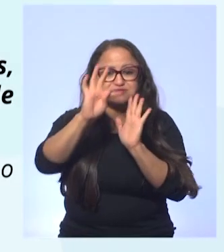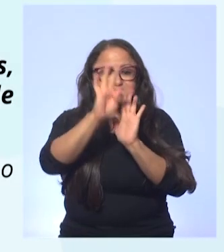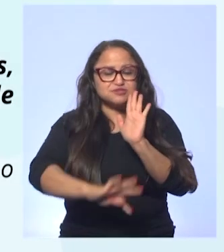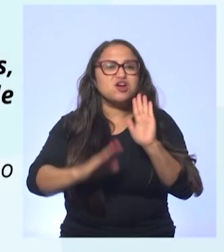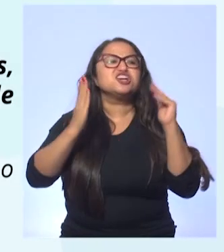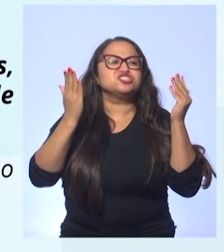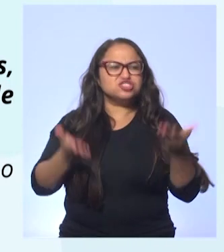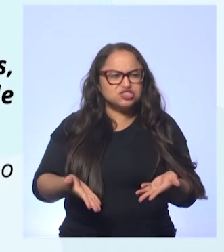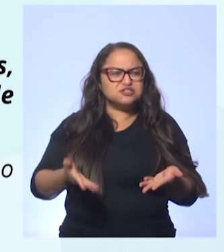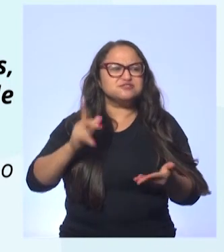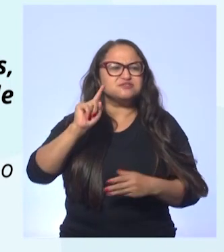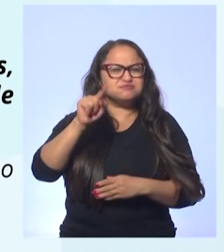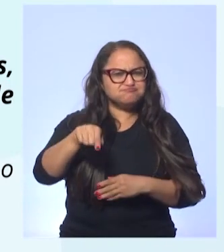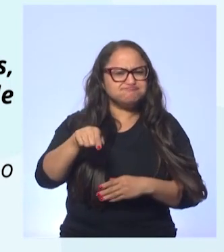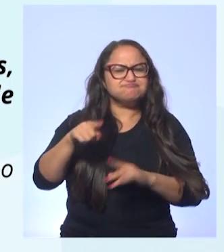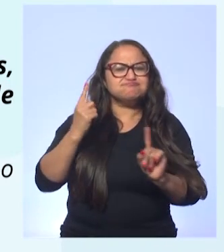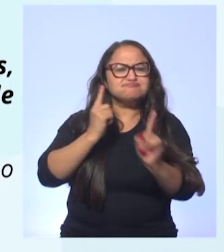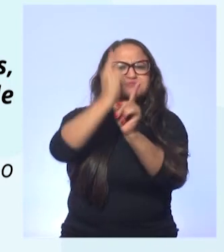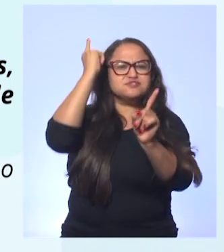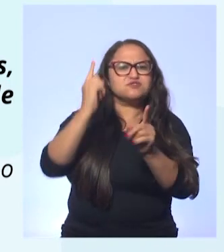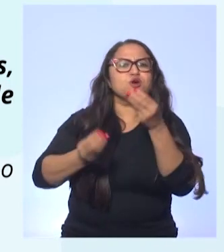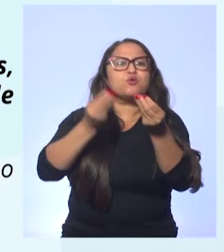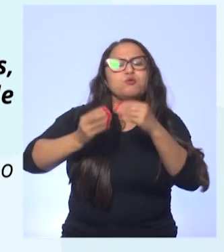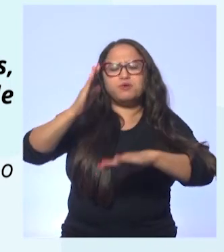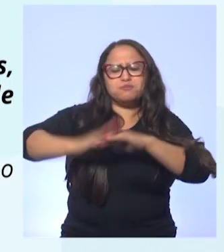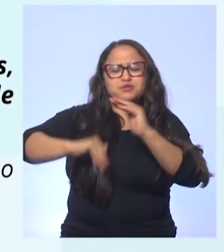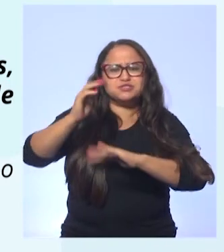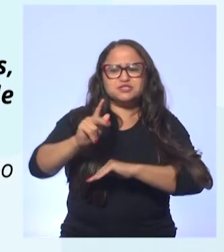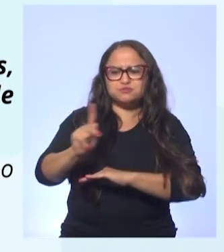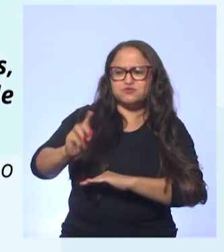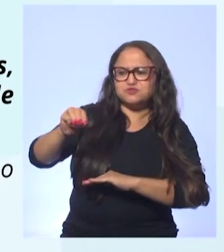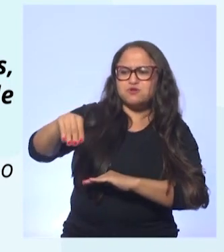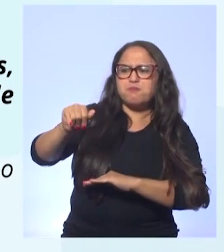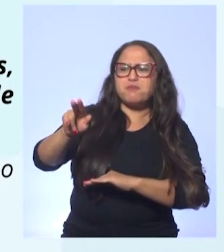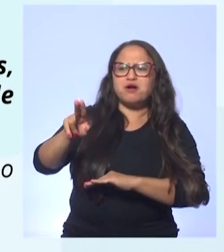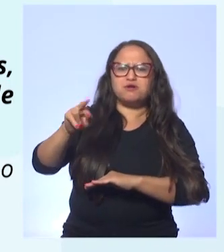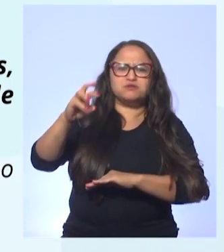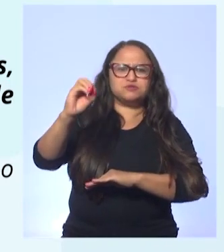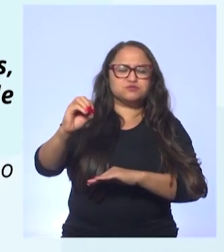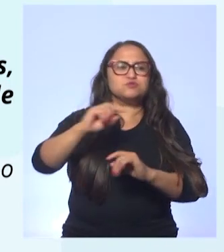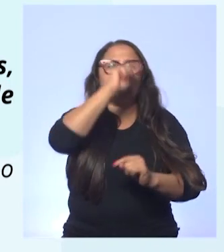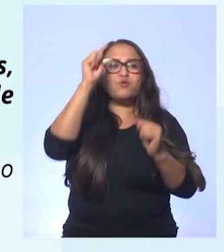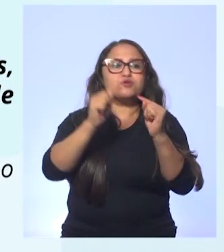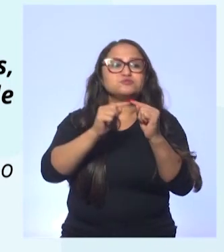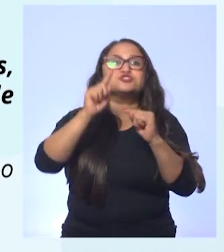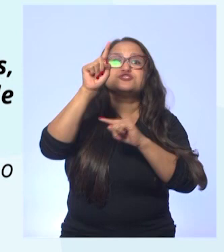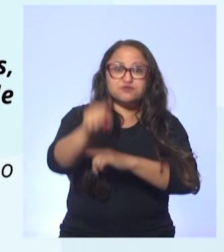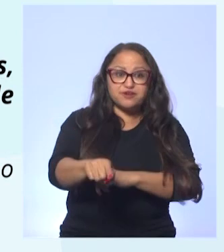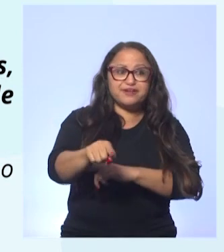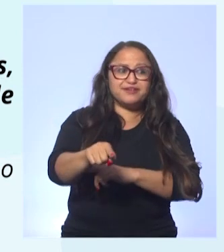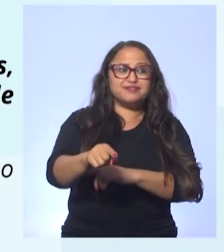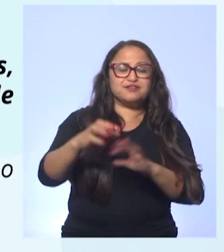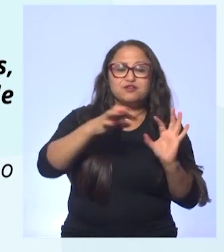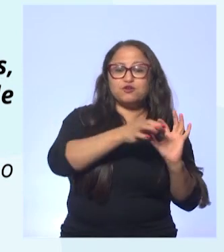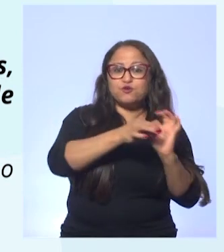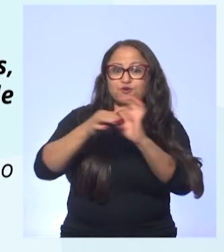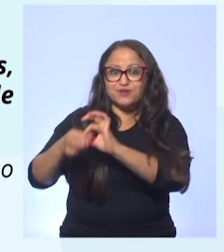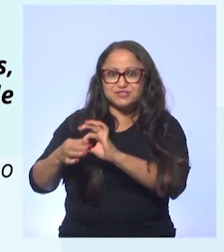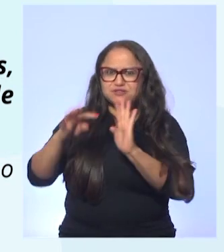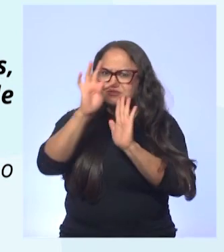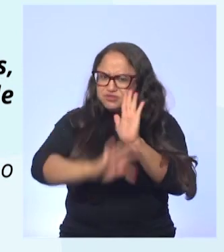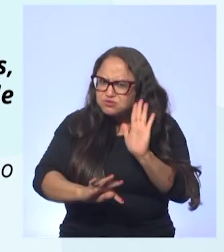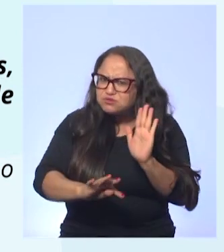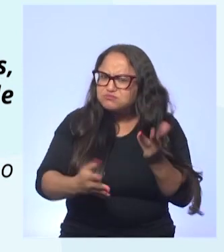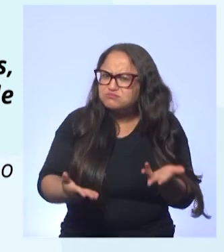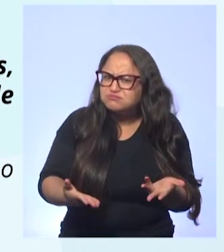aí o objetivo da aula, as habilidades com o professor Mauro. O objetivo da aula de hoje, coesão textual? Interrogação.